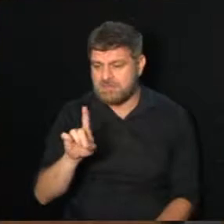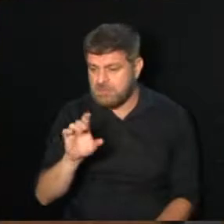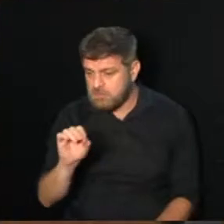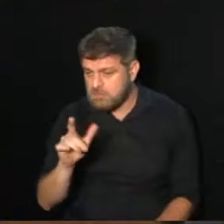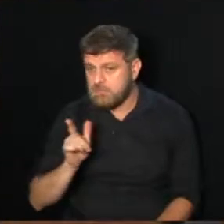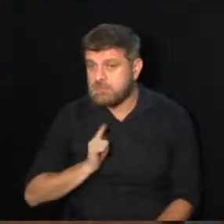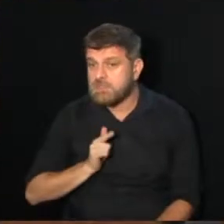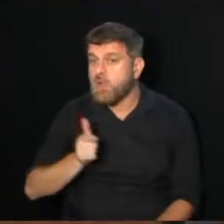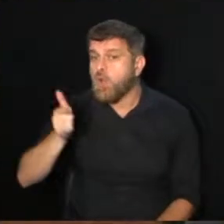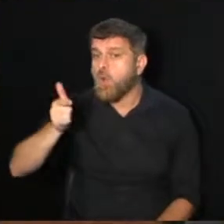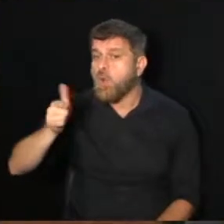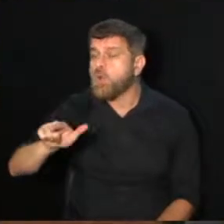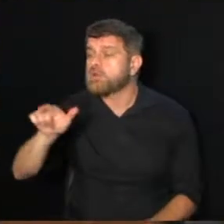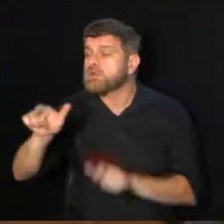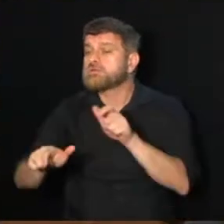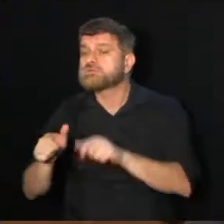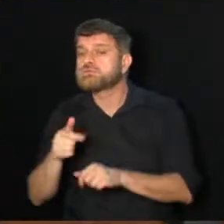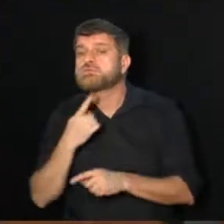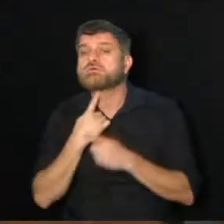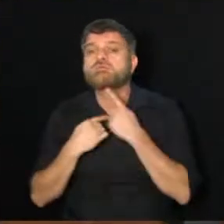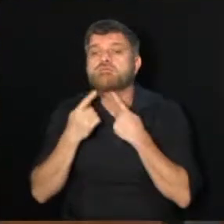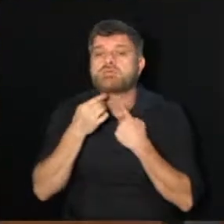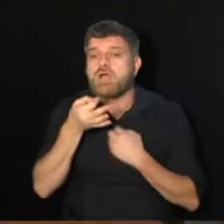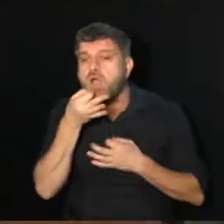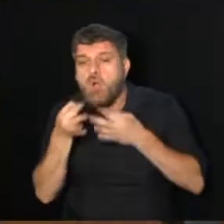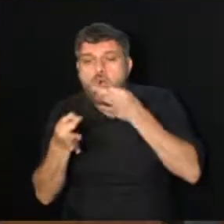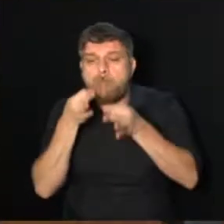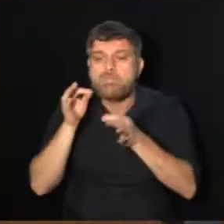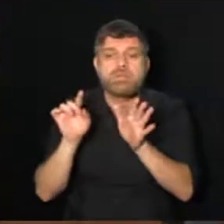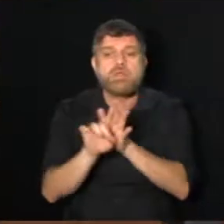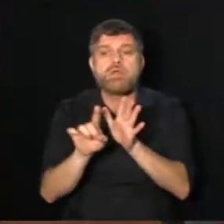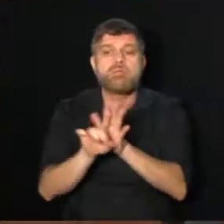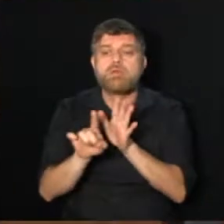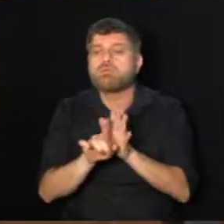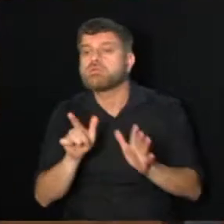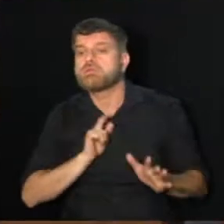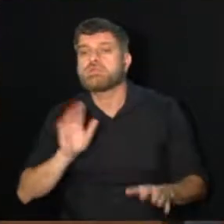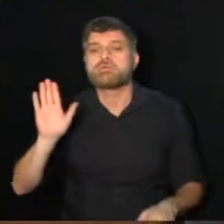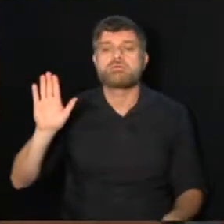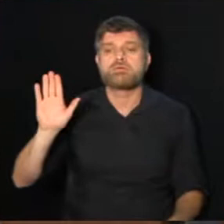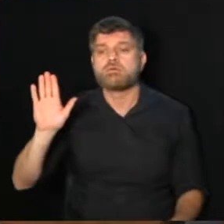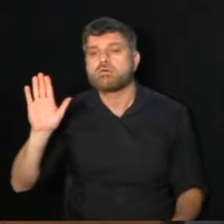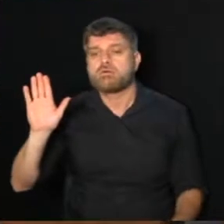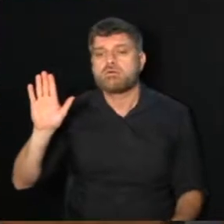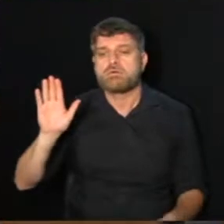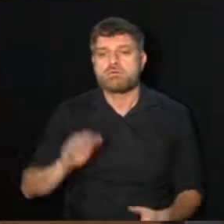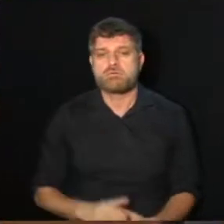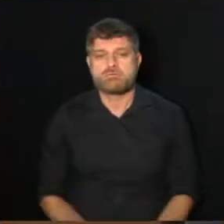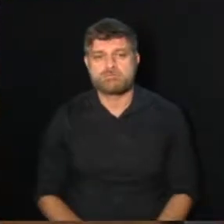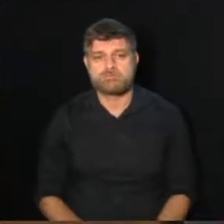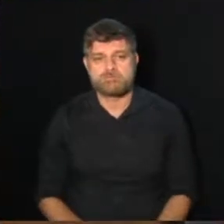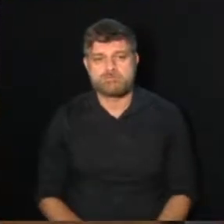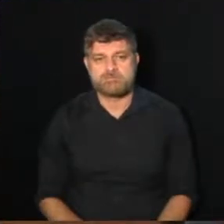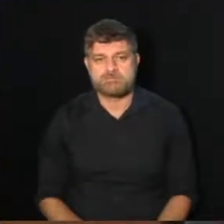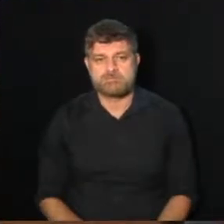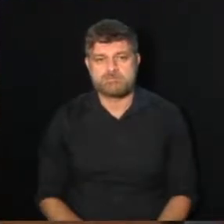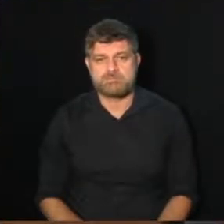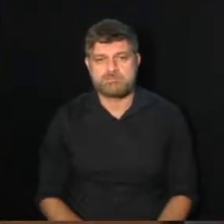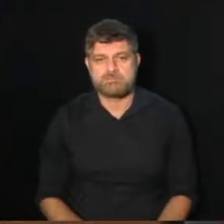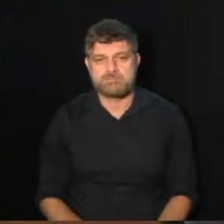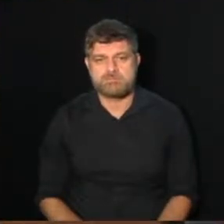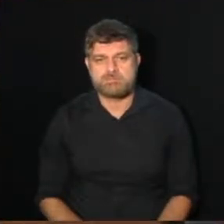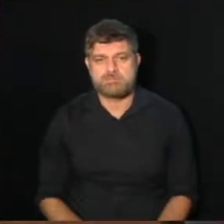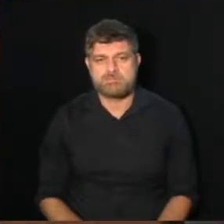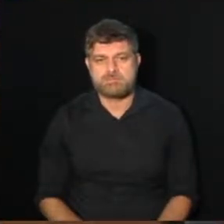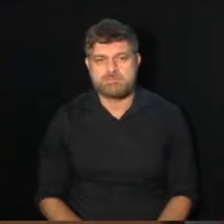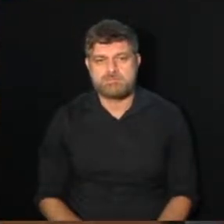tem interesse em fazer algum tipo de manifestação, algum tipo de comentário? Vereador Cirilo, eu gostaria só de dar um complemento. Ah, não,